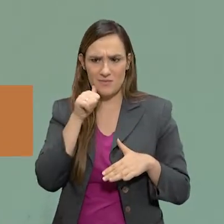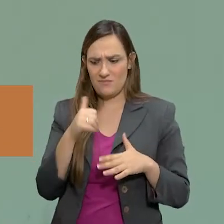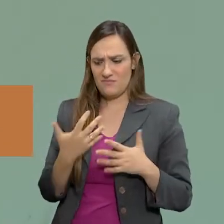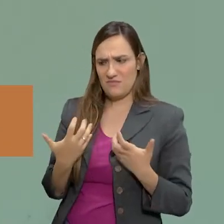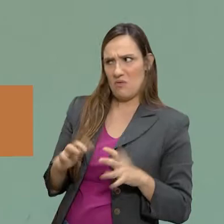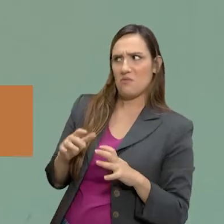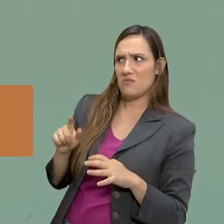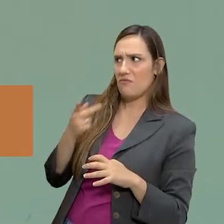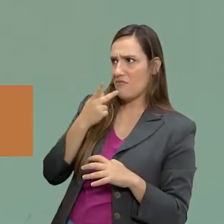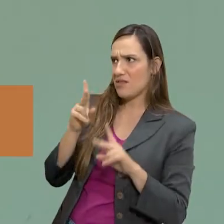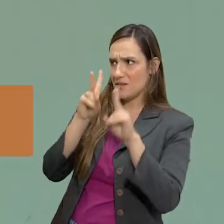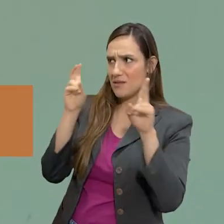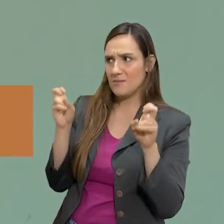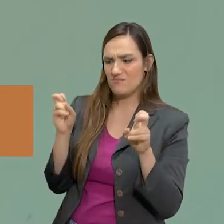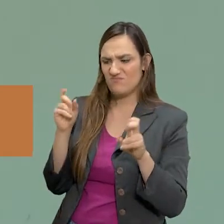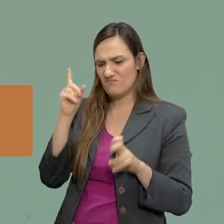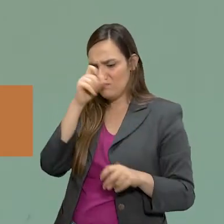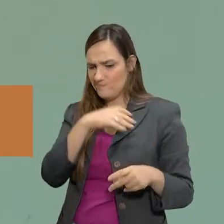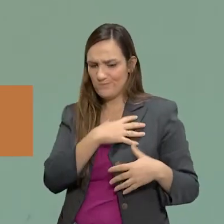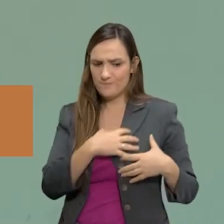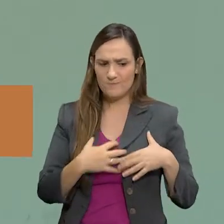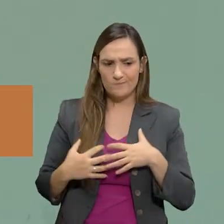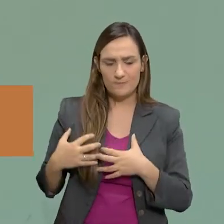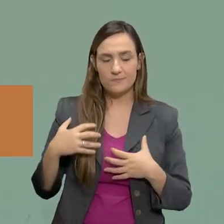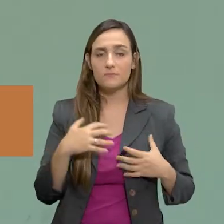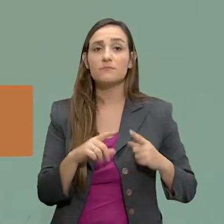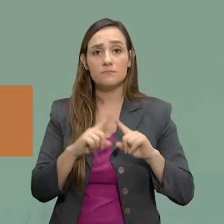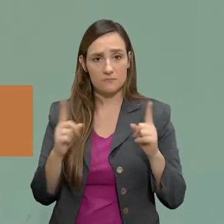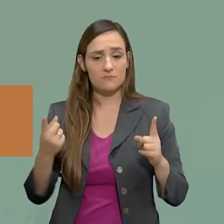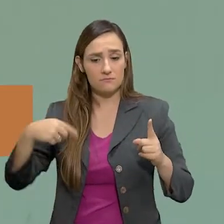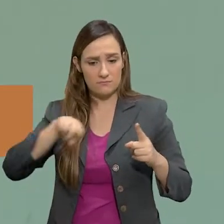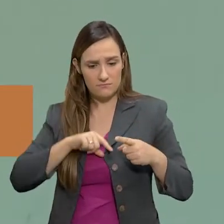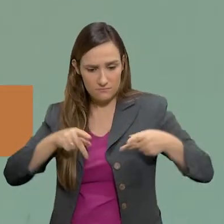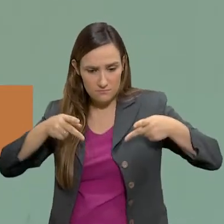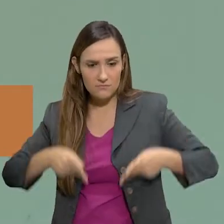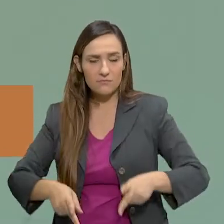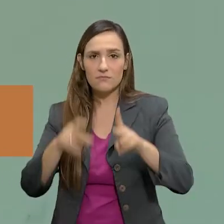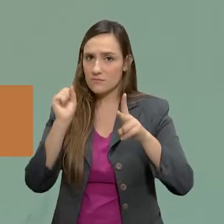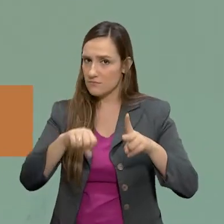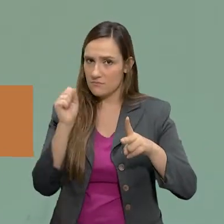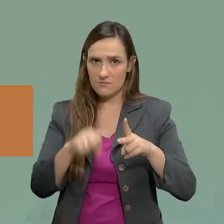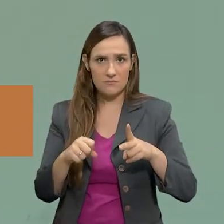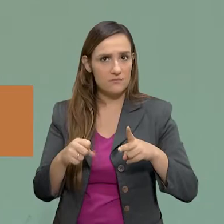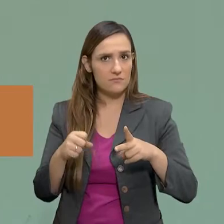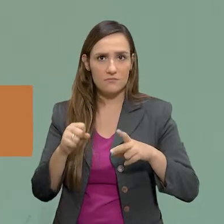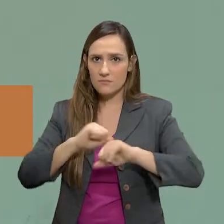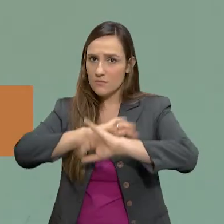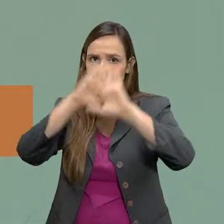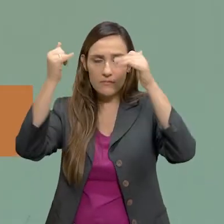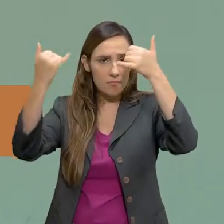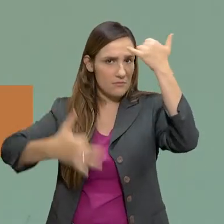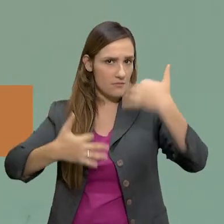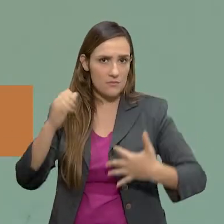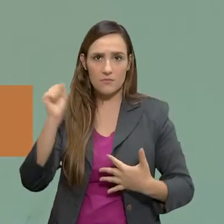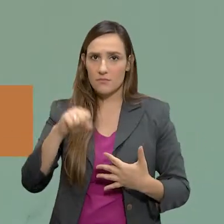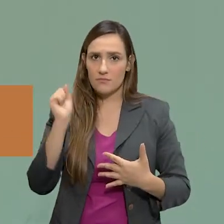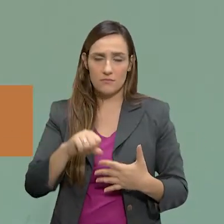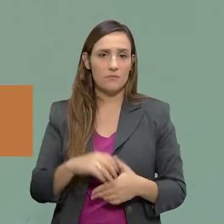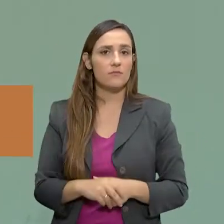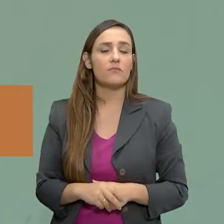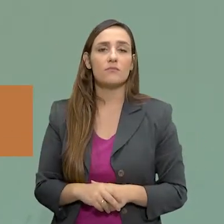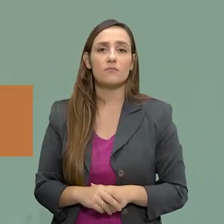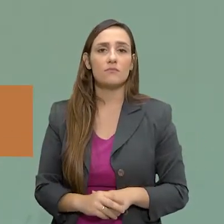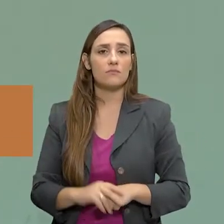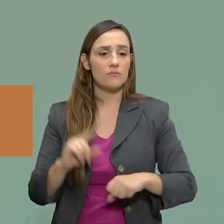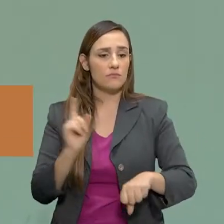gosta do que a gente fala, tem gente que ainda se incomoda, mas a gente vai continuar. Vai continuar falando, vai continuar esclarecendo.